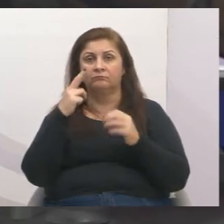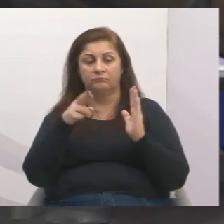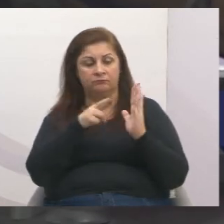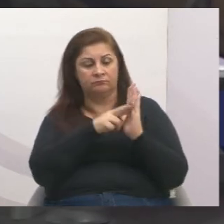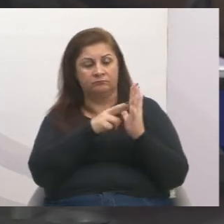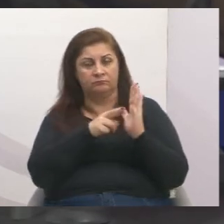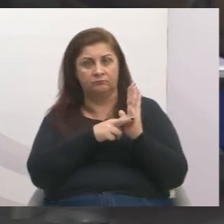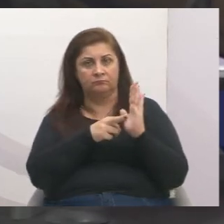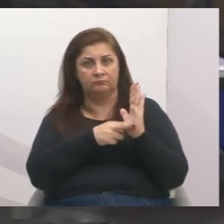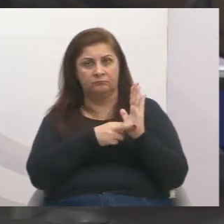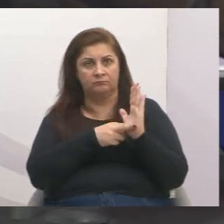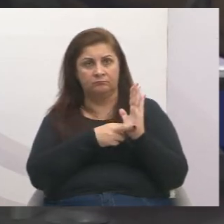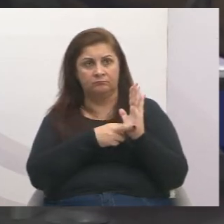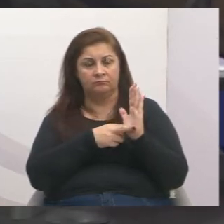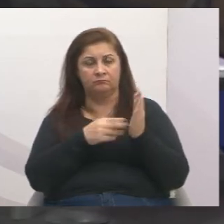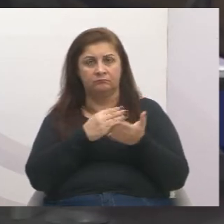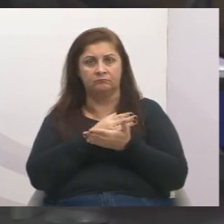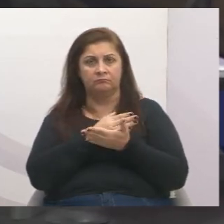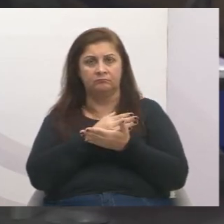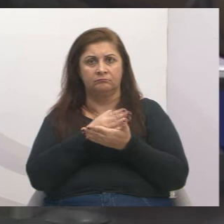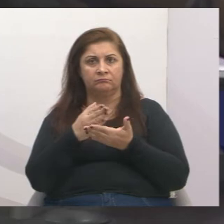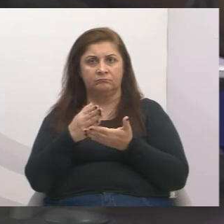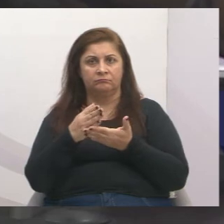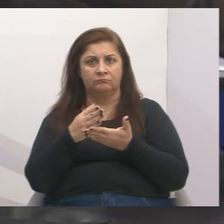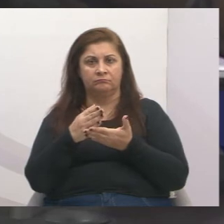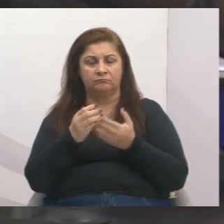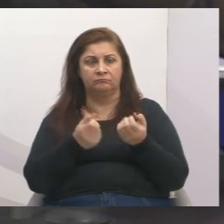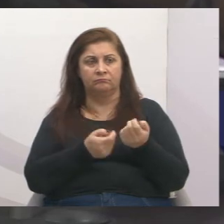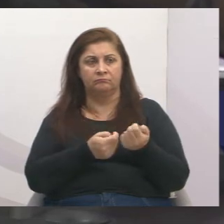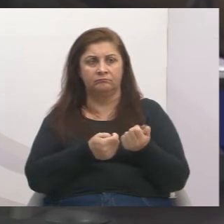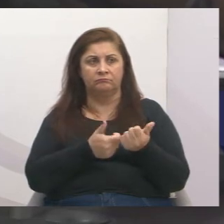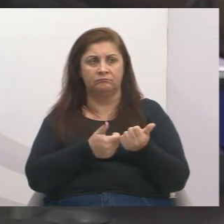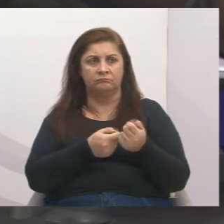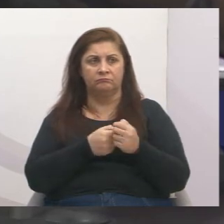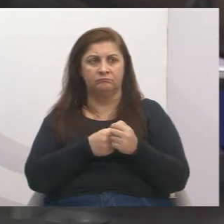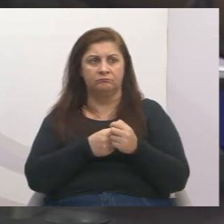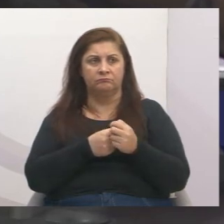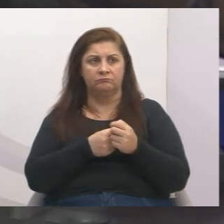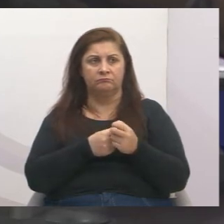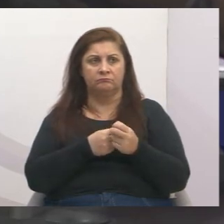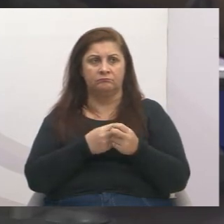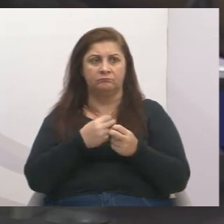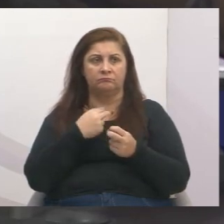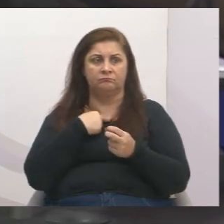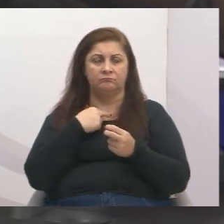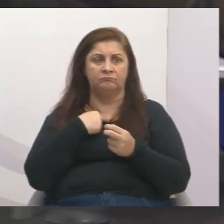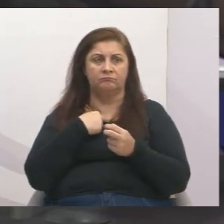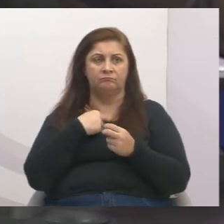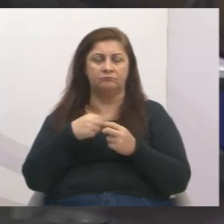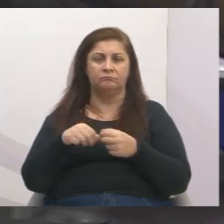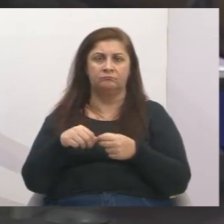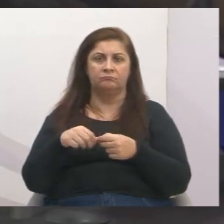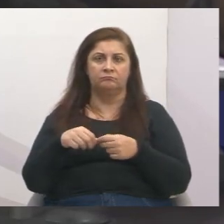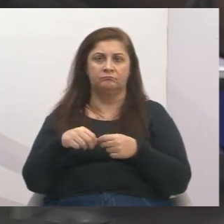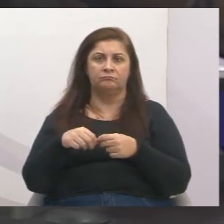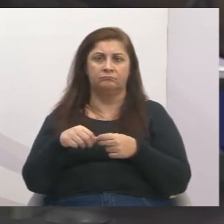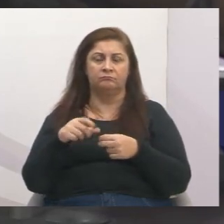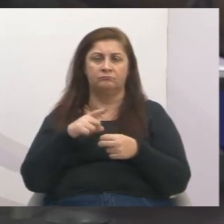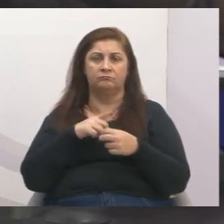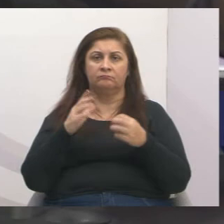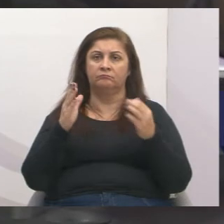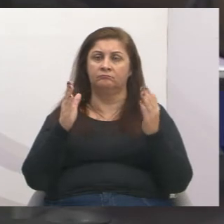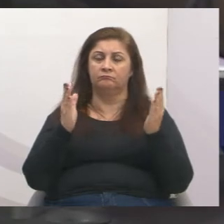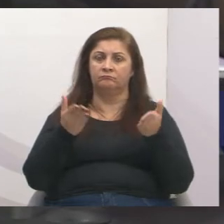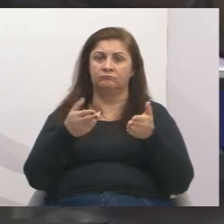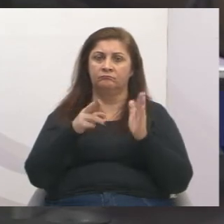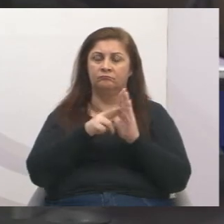do momento da implantação daquele benefício. E aqui nós podemos ter uma questão que é a seguinte: hoje a regra diz